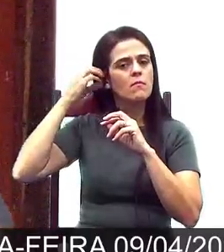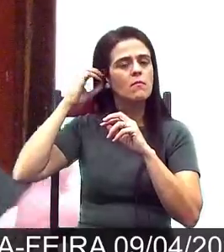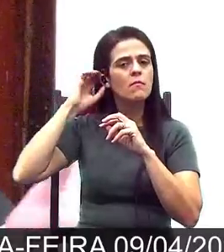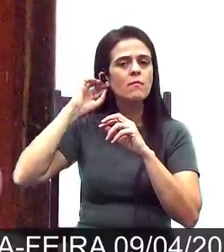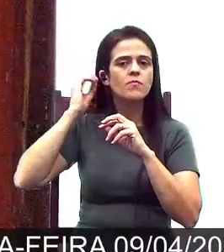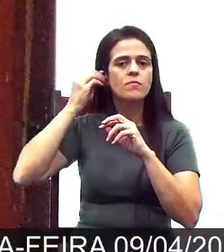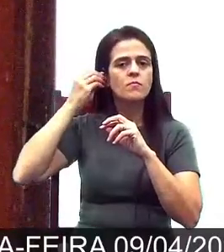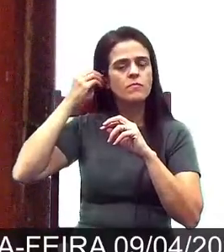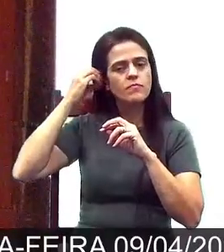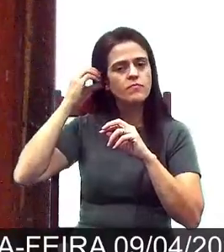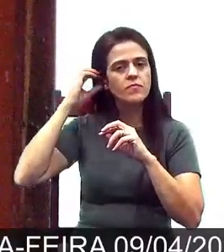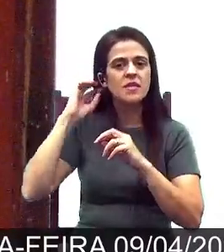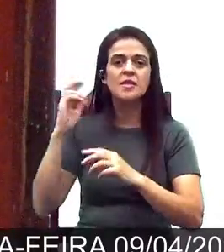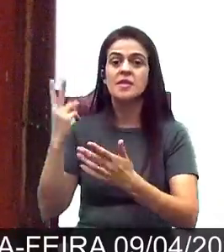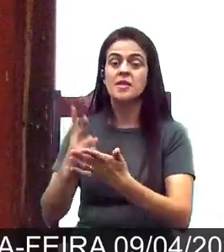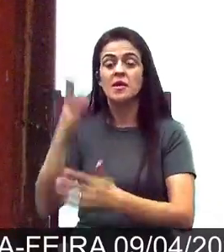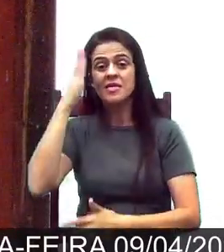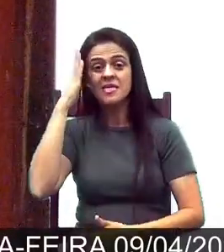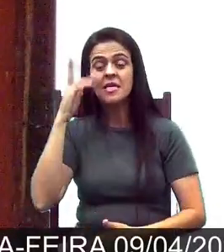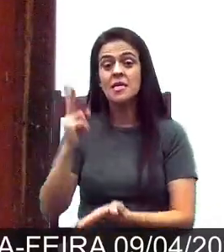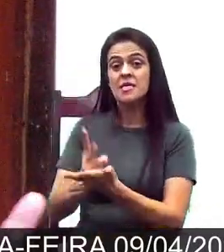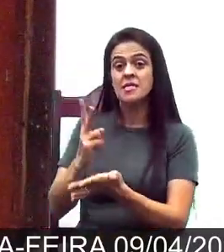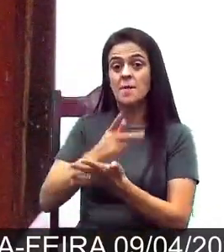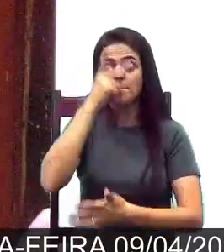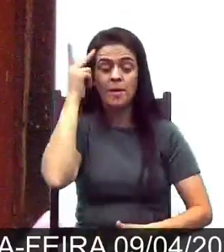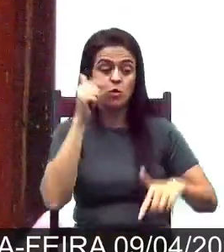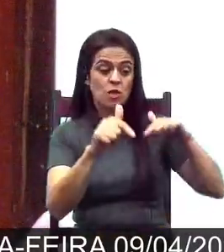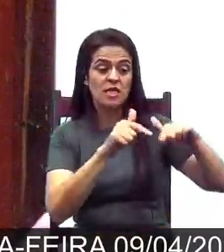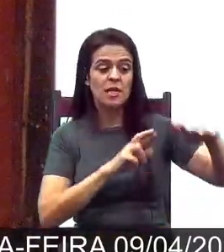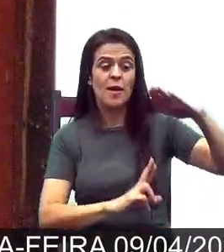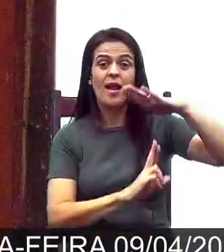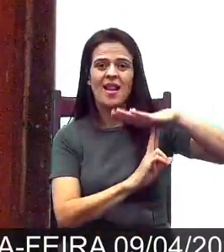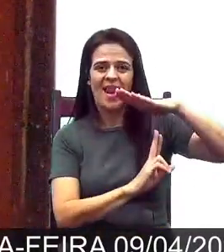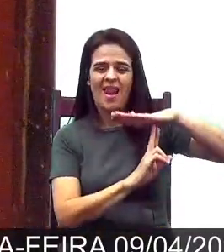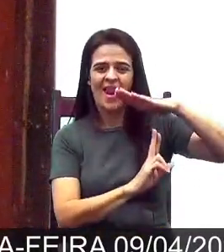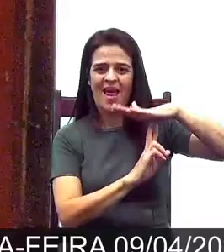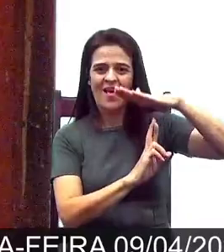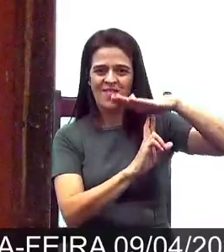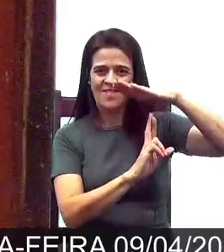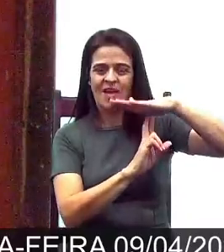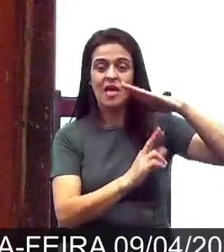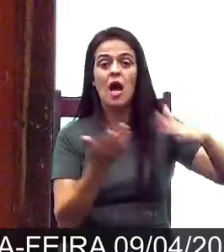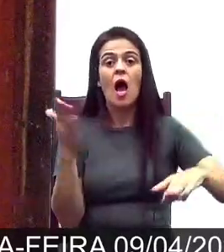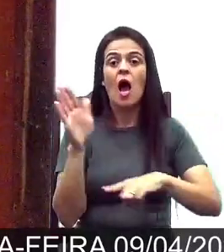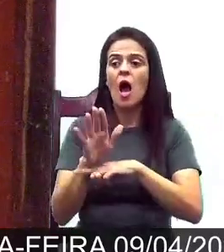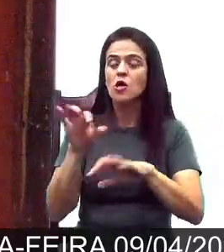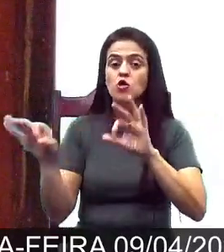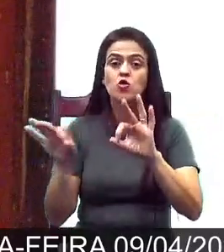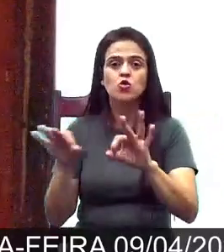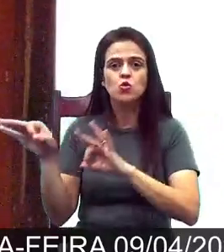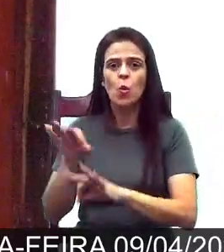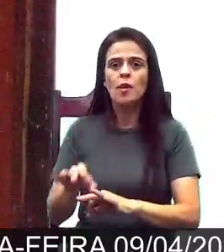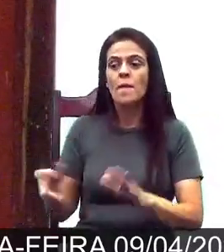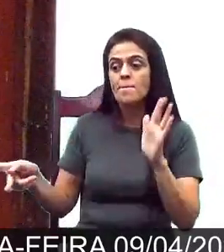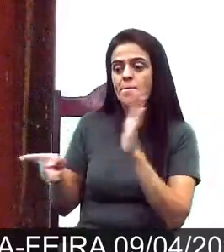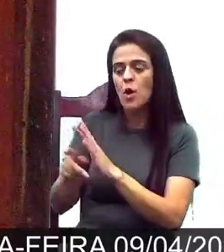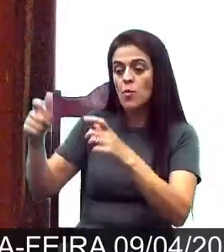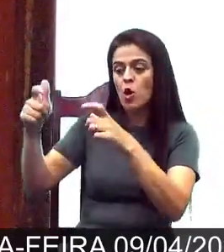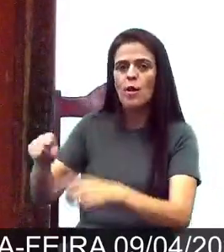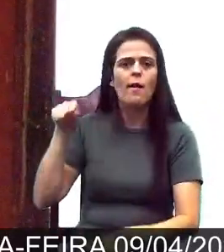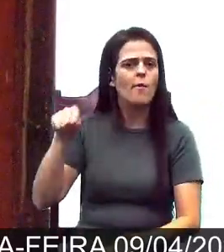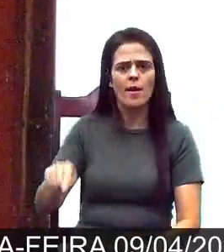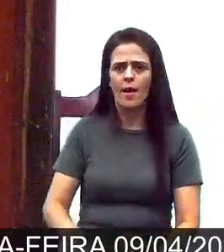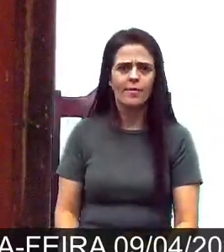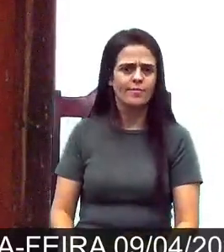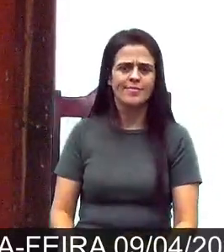sai, ajuda a zelar da praça. Isso é importante. E a feira é um patrimônio da nossa cidade naquele local. Então, faça